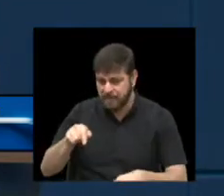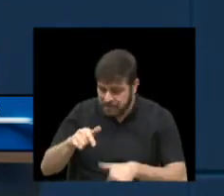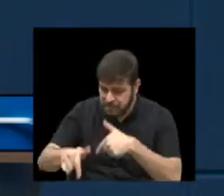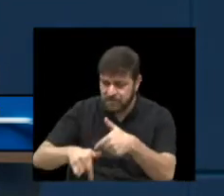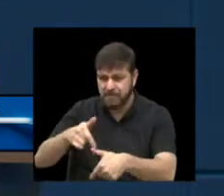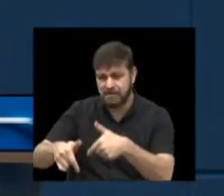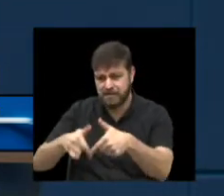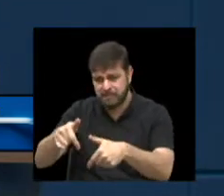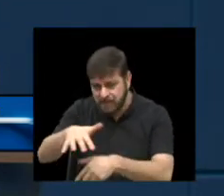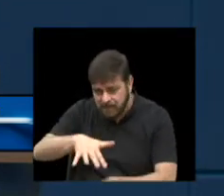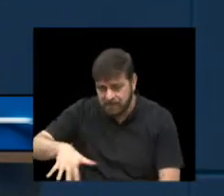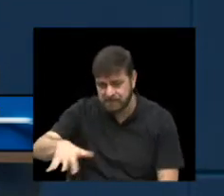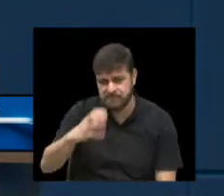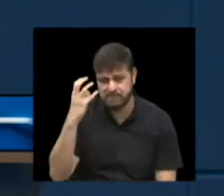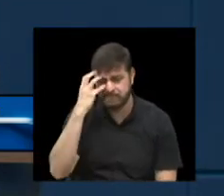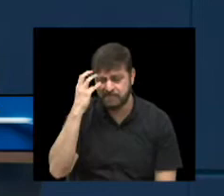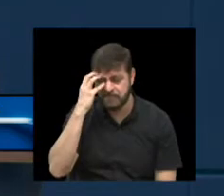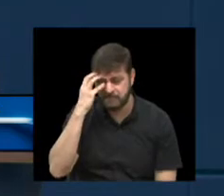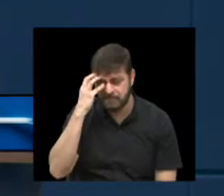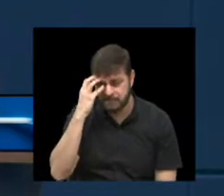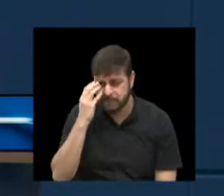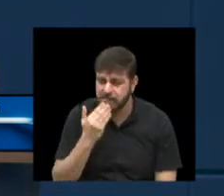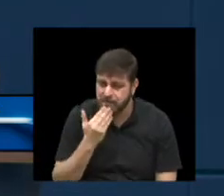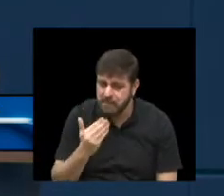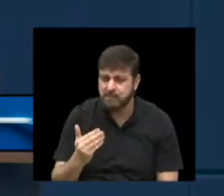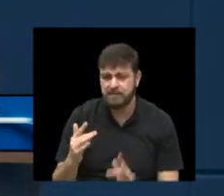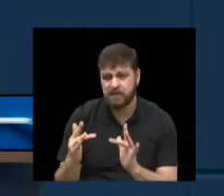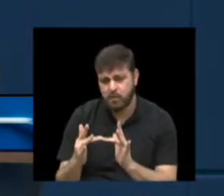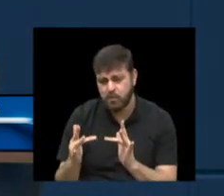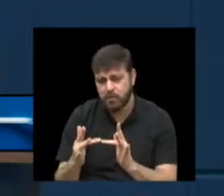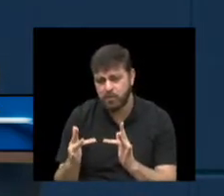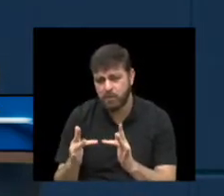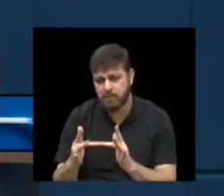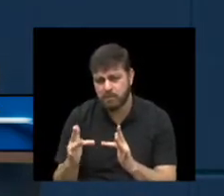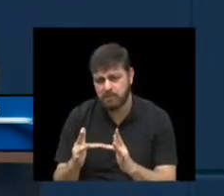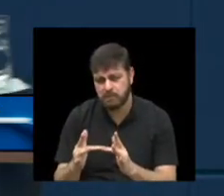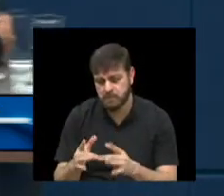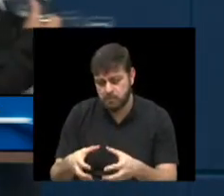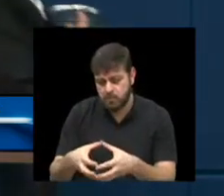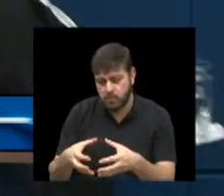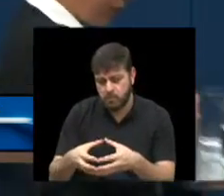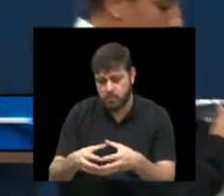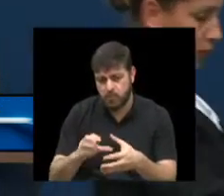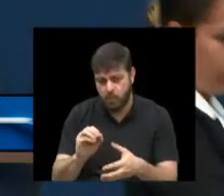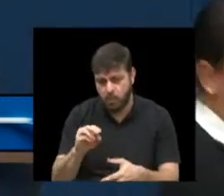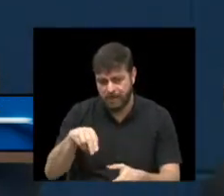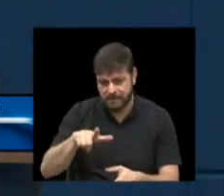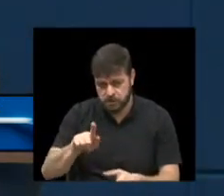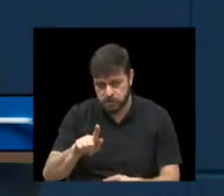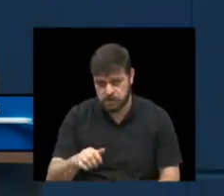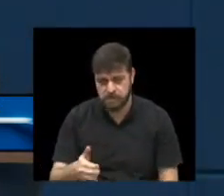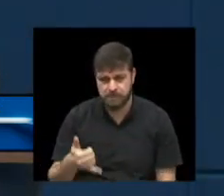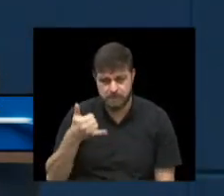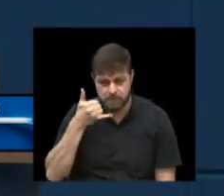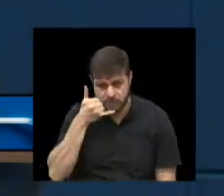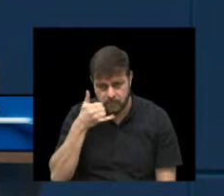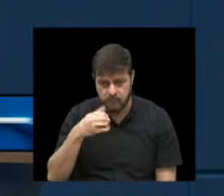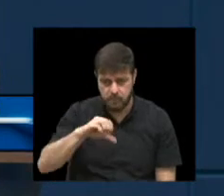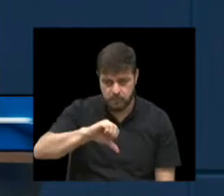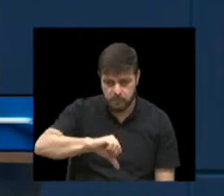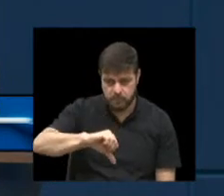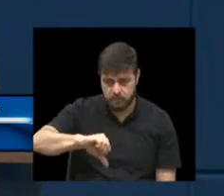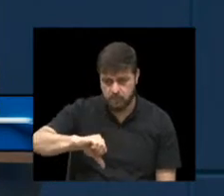do Taquaral, que entre em contato com o Pernas de Aluguel através do telefone